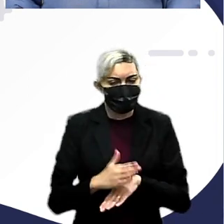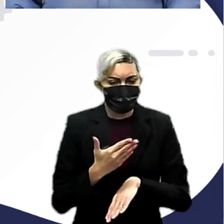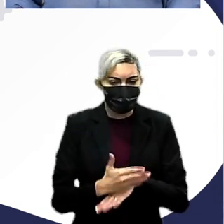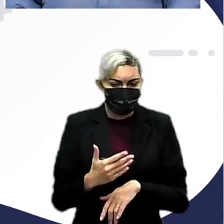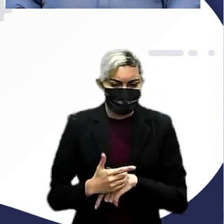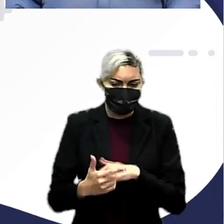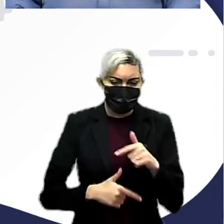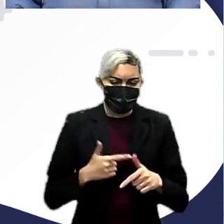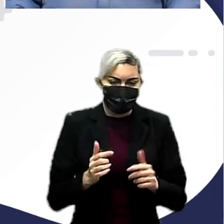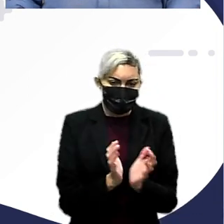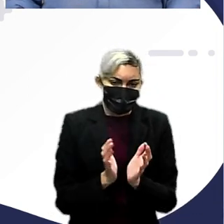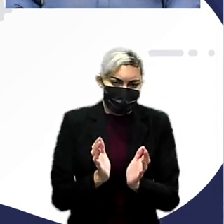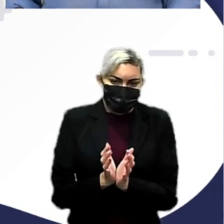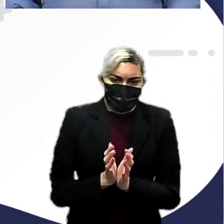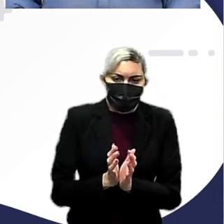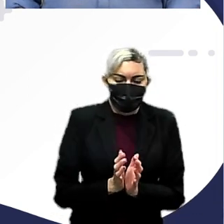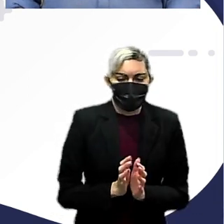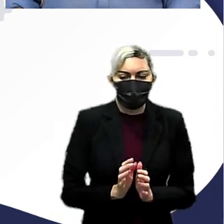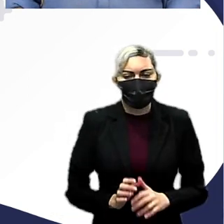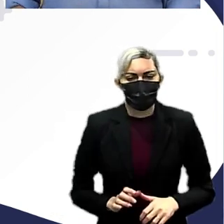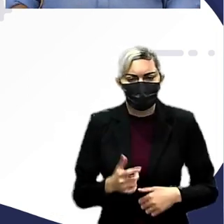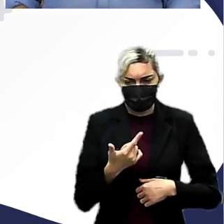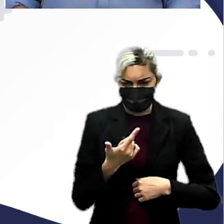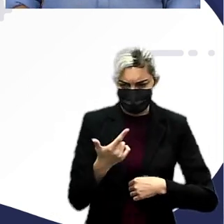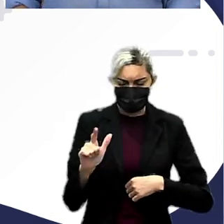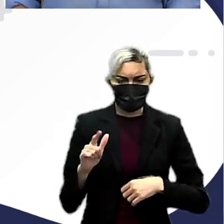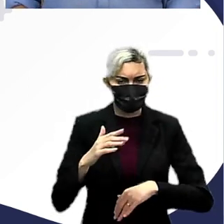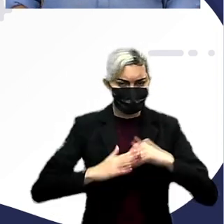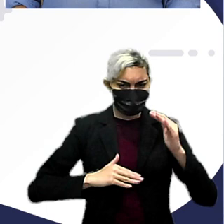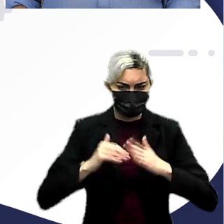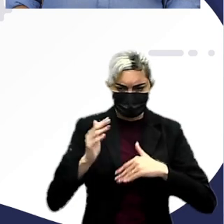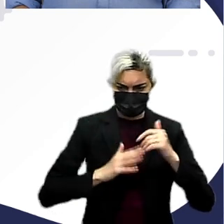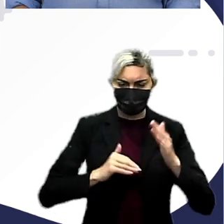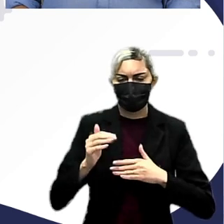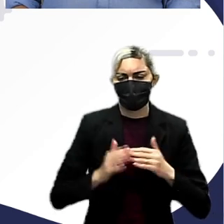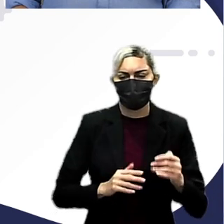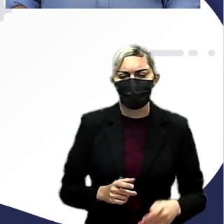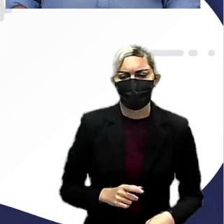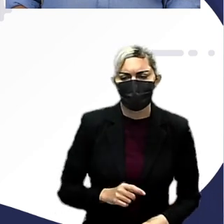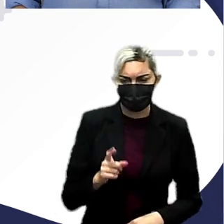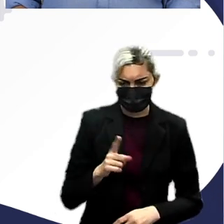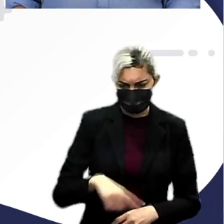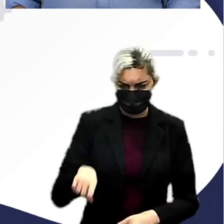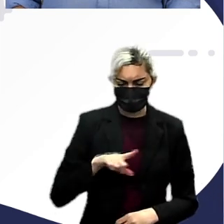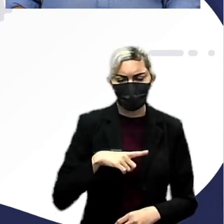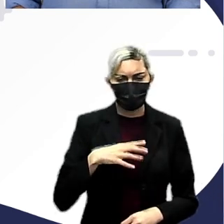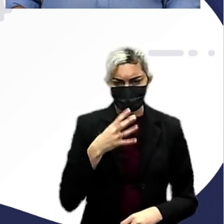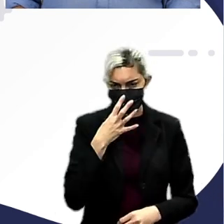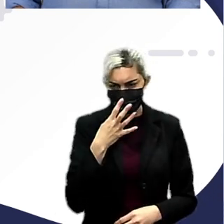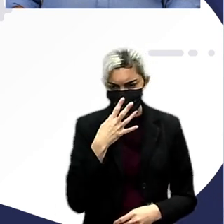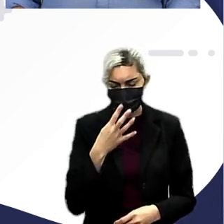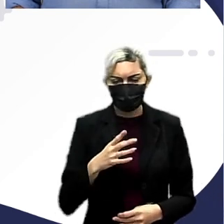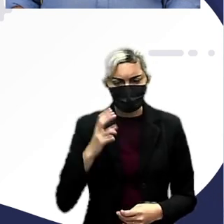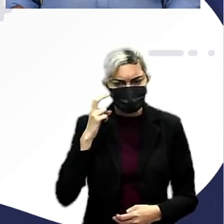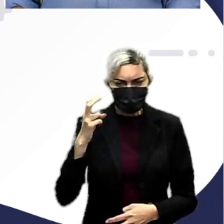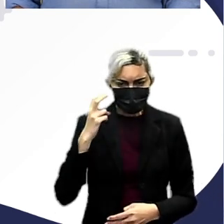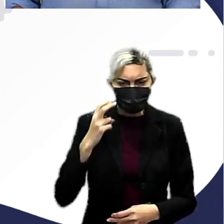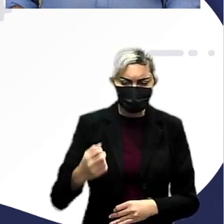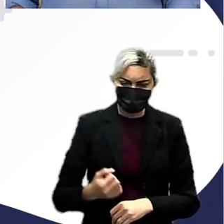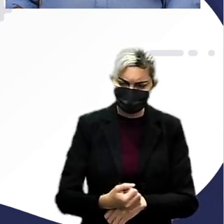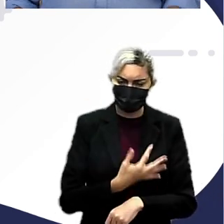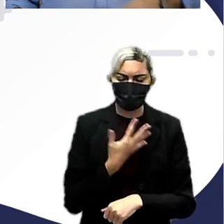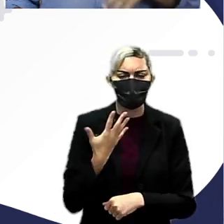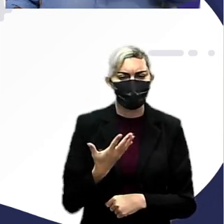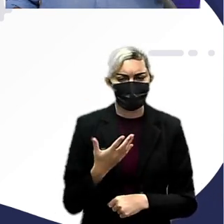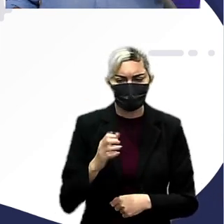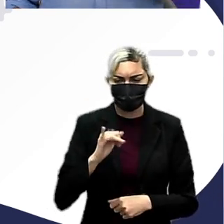no trabalho em equipe, tá? Outra habilidade que a gente observa é a questão da inteligência emocional.